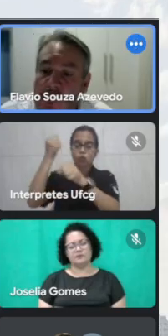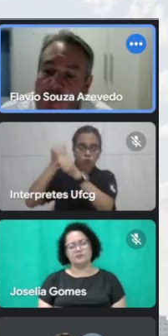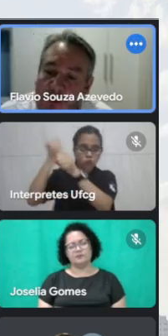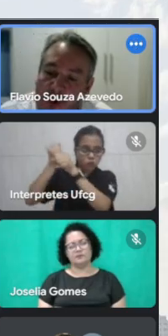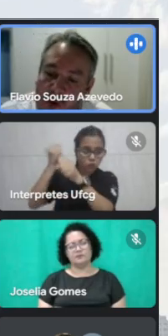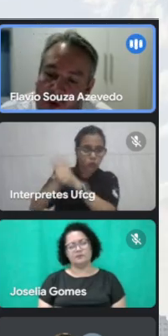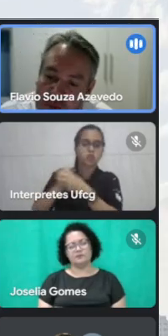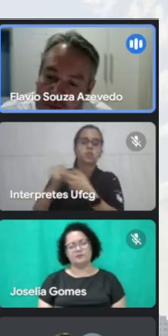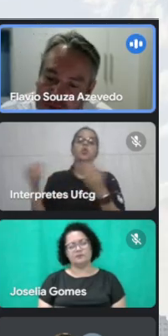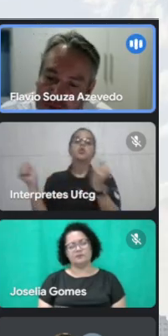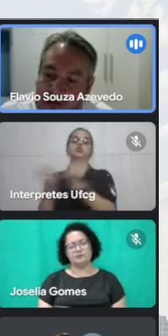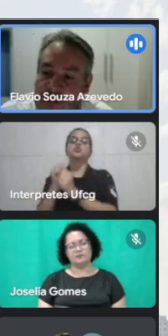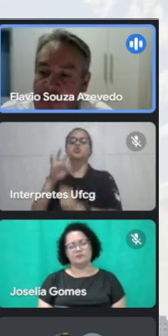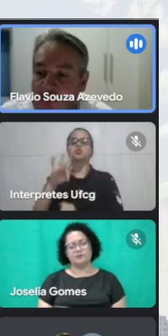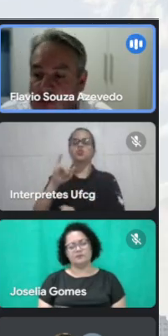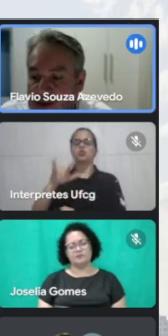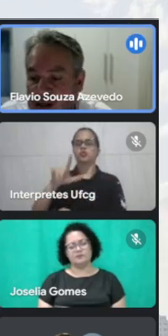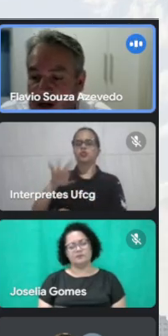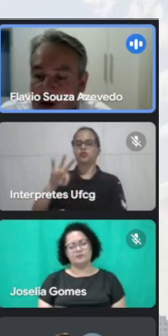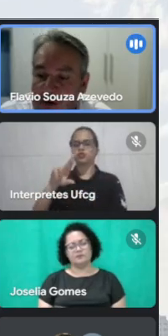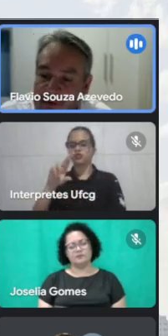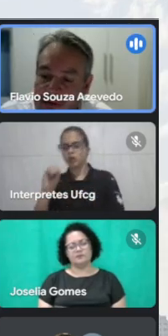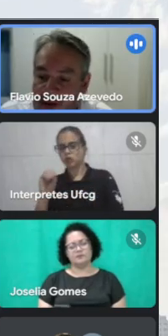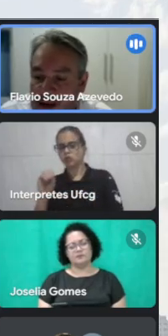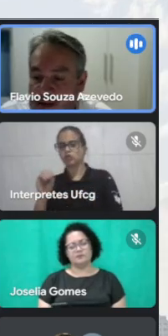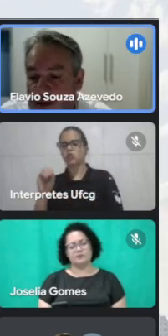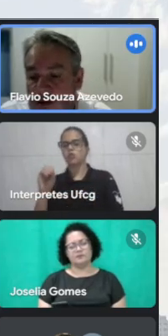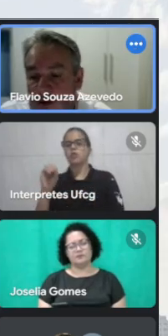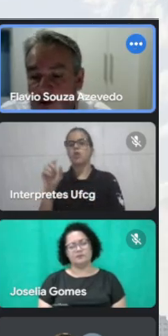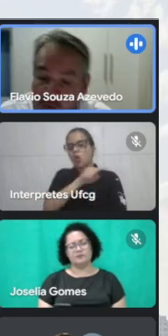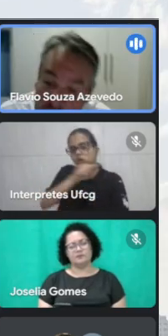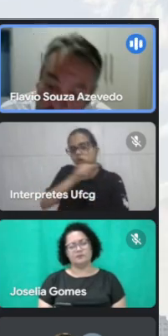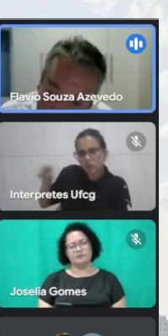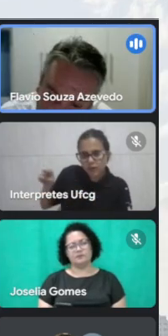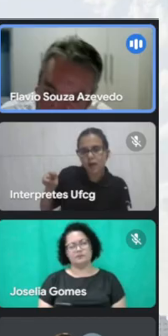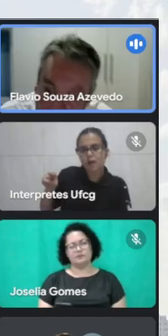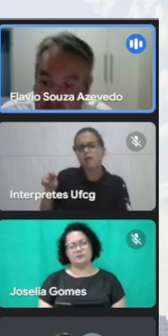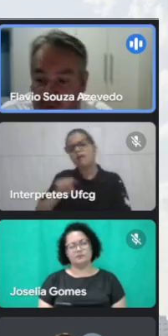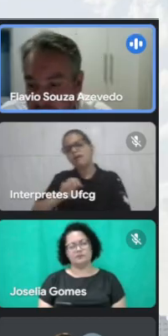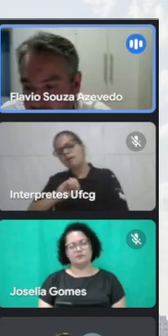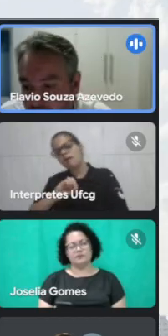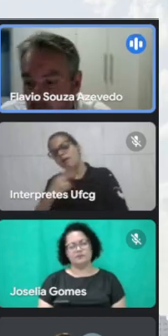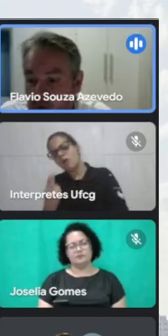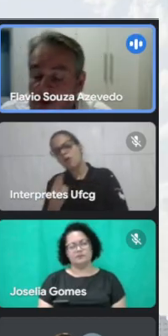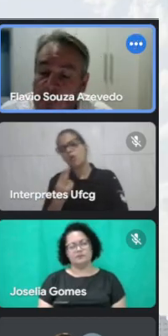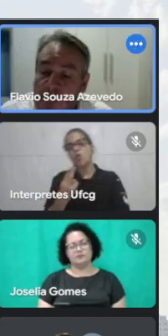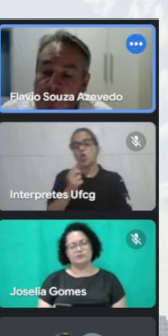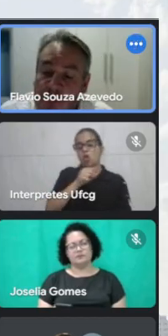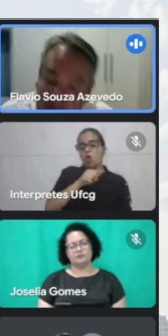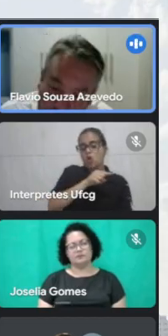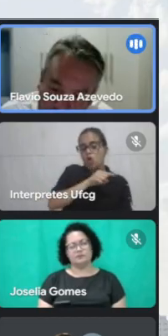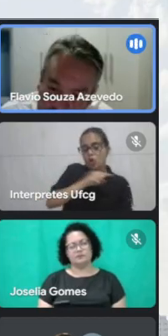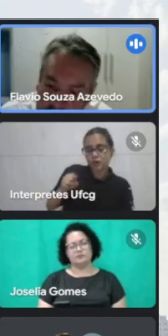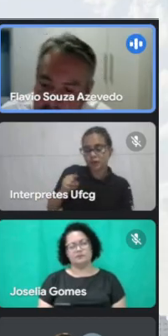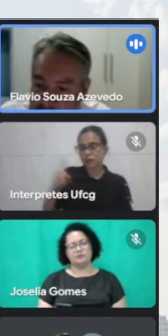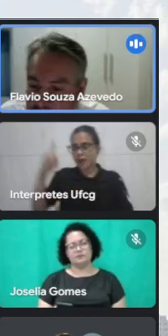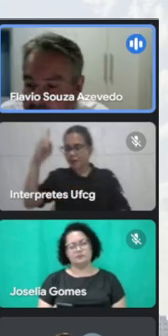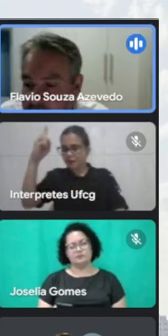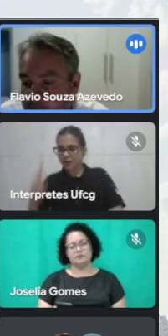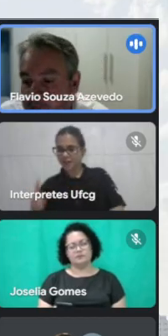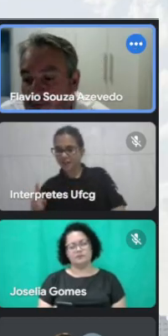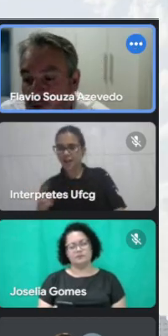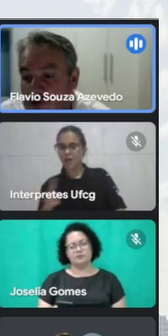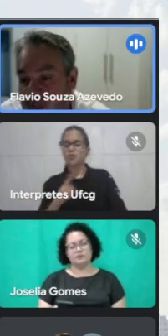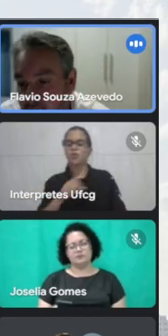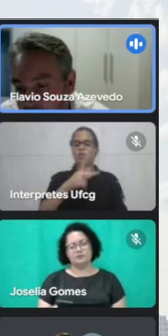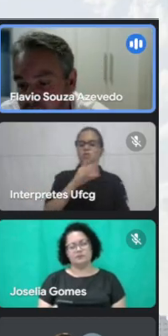horizontal, ou superfície livre com vertical e vice-versa, ou um horizontal e um vertical, que foi o caso de Recife,